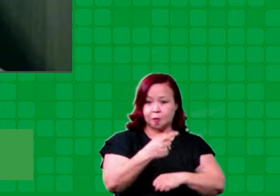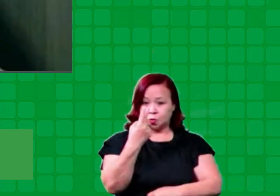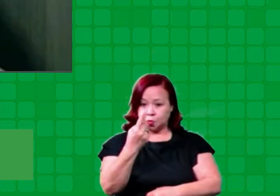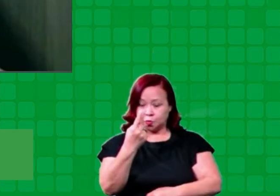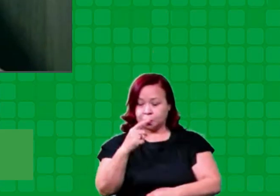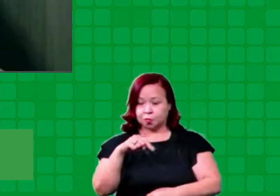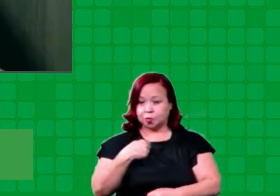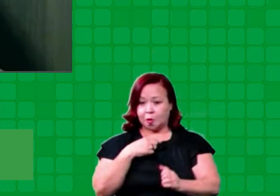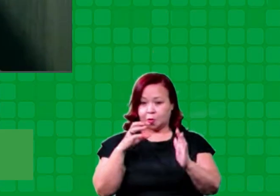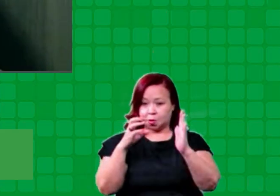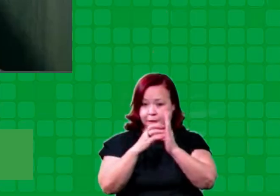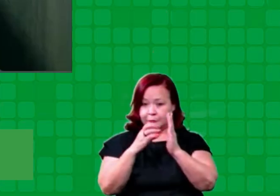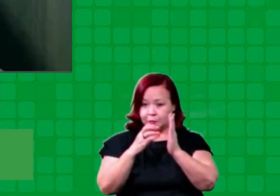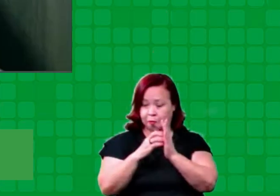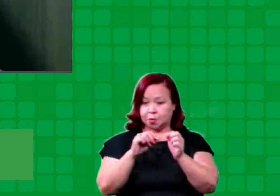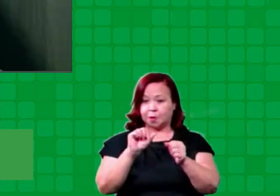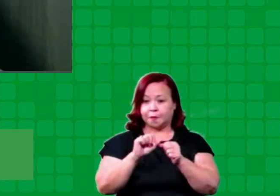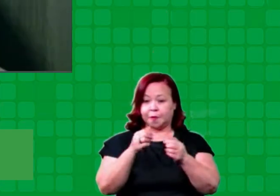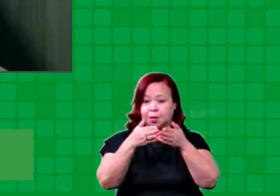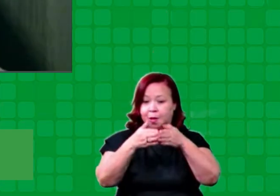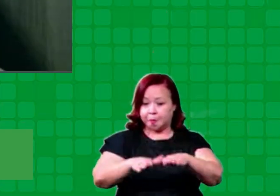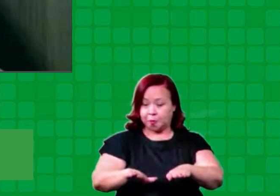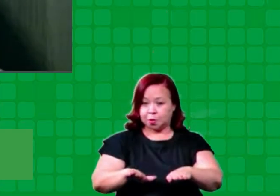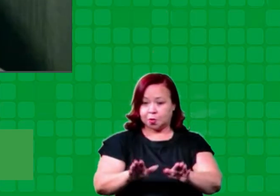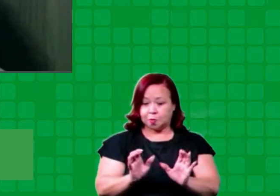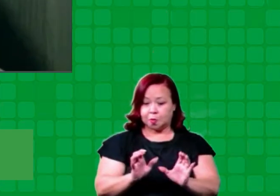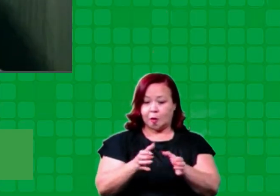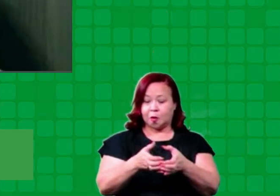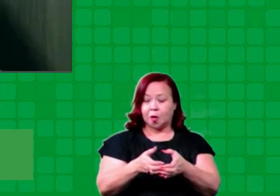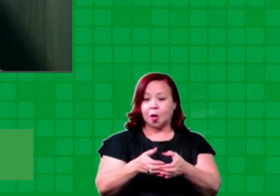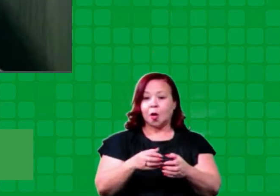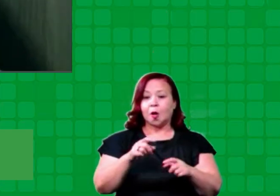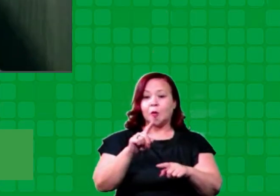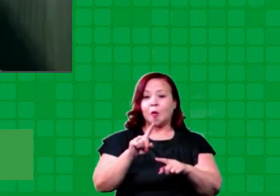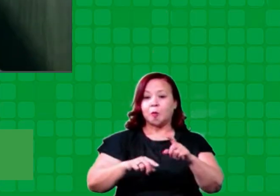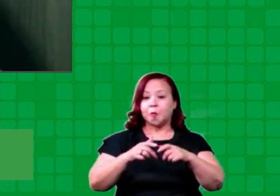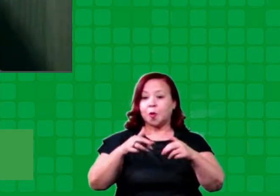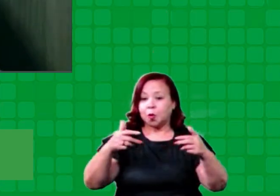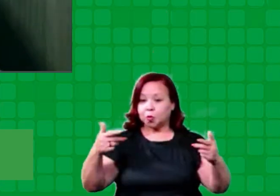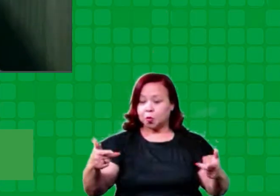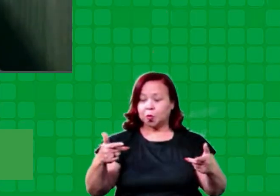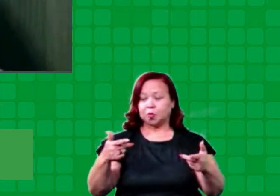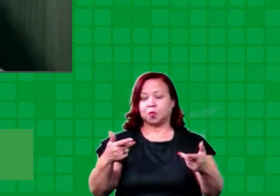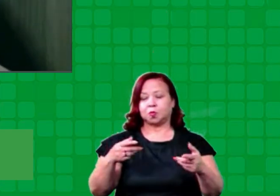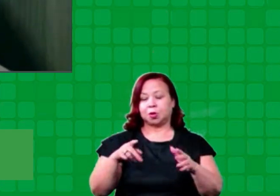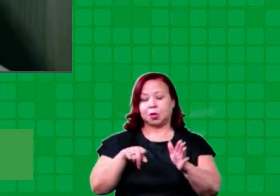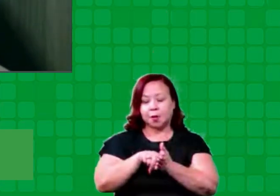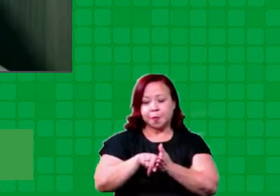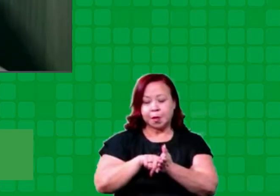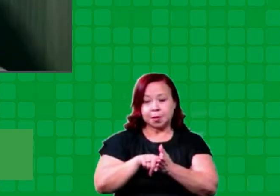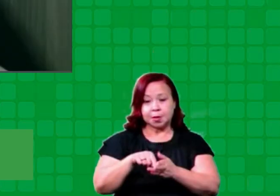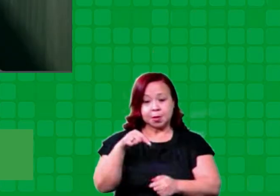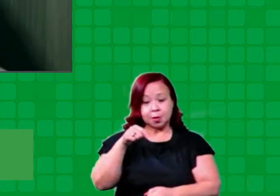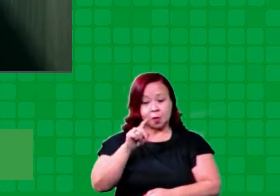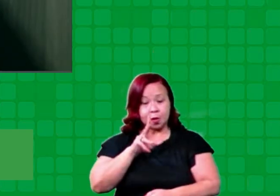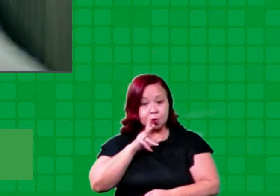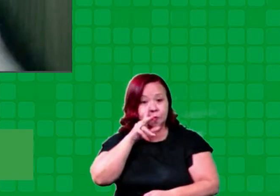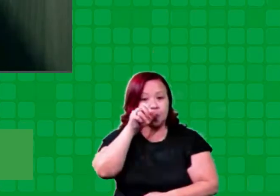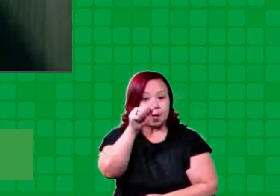colocou esse repositório como objeto de pesquisa, isso acabou fortalecendo a implementação desse produto. Então,